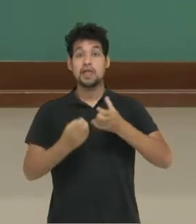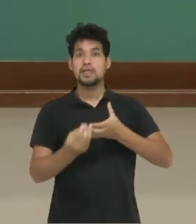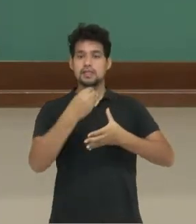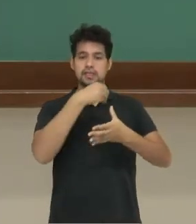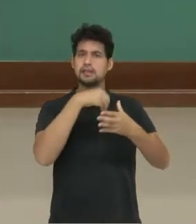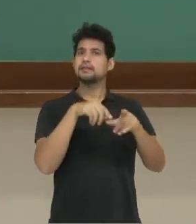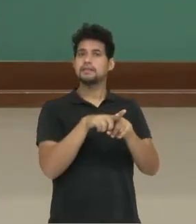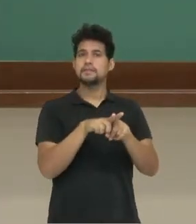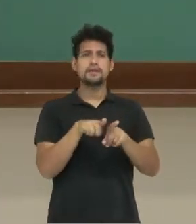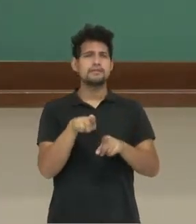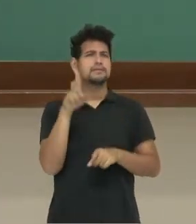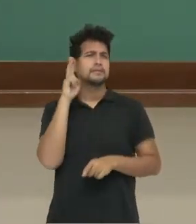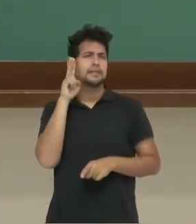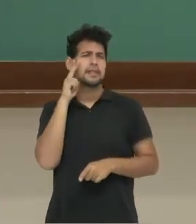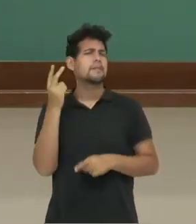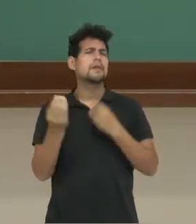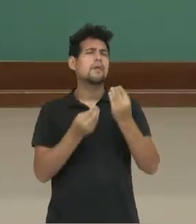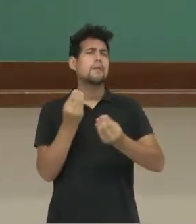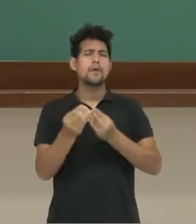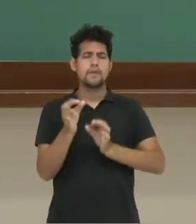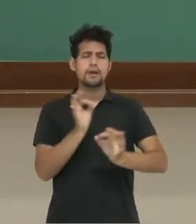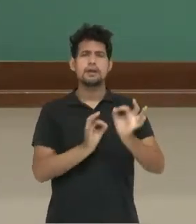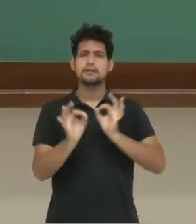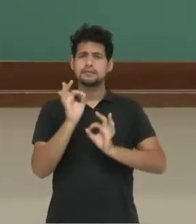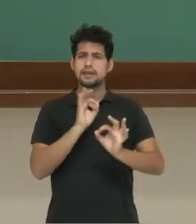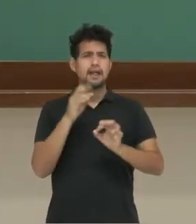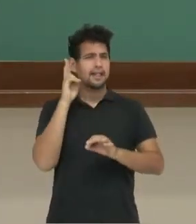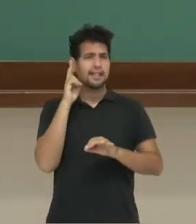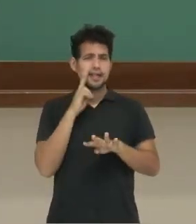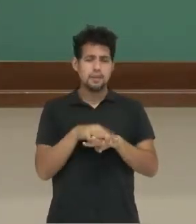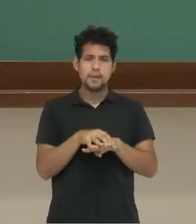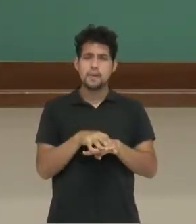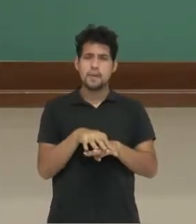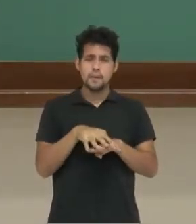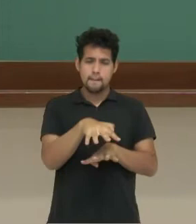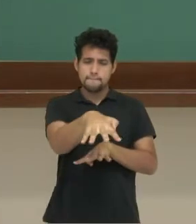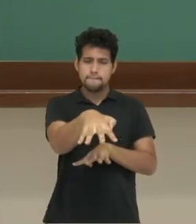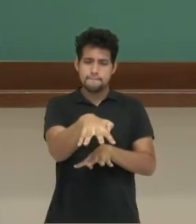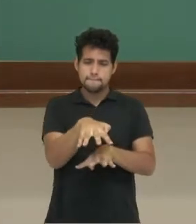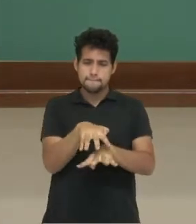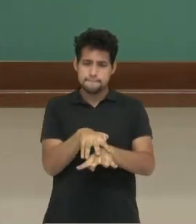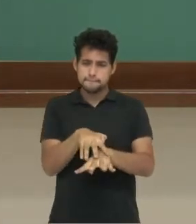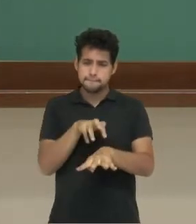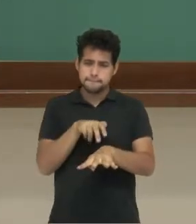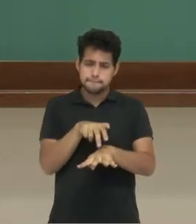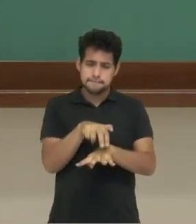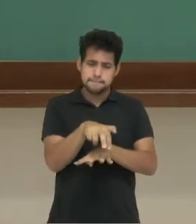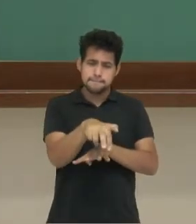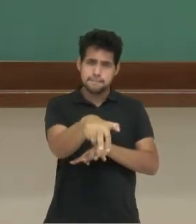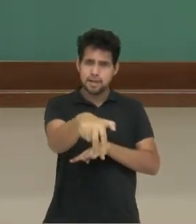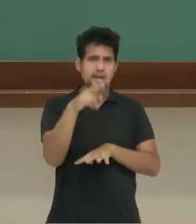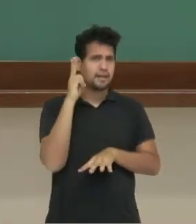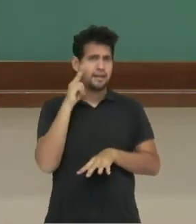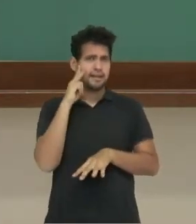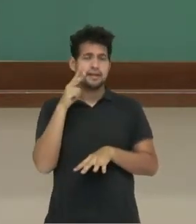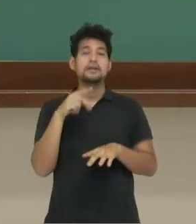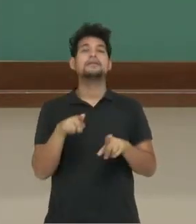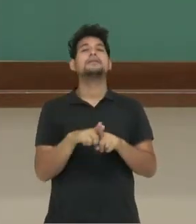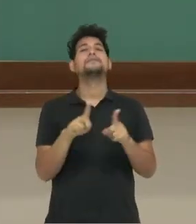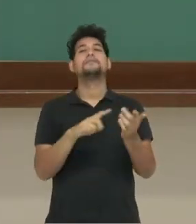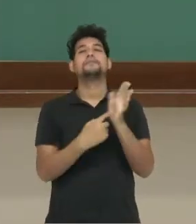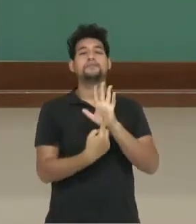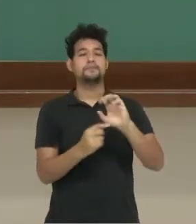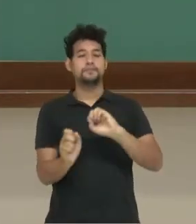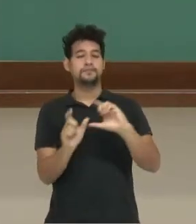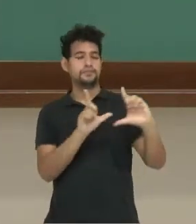era organizada a pista e o campo no atletismo? Então veja só esse slide aqui novamente. Eu trouxe um slide que a